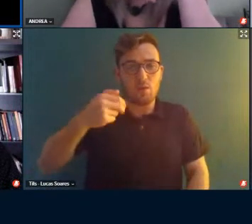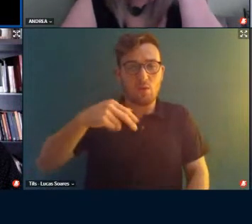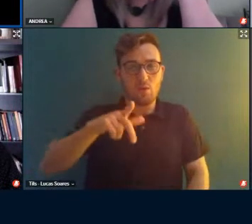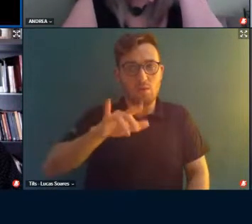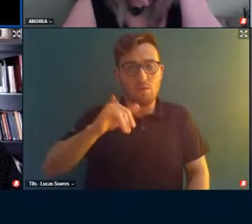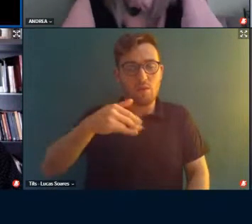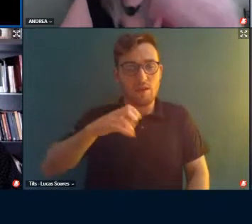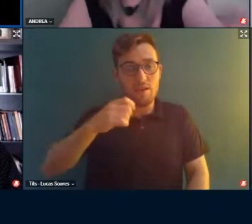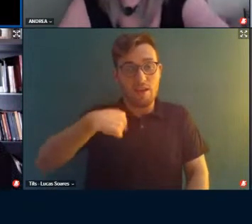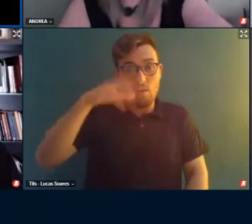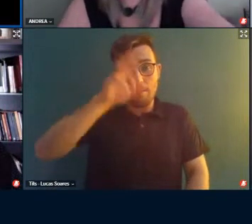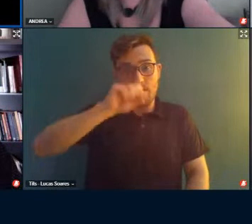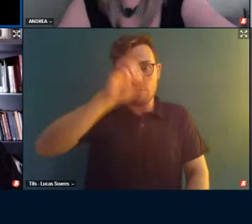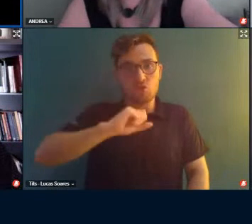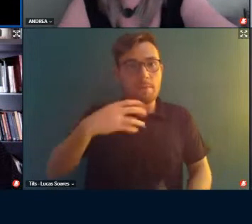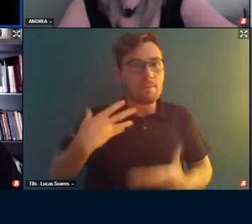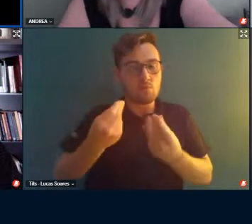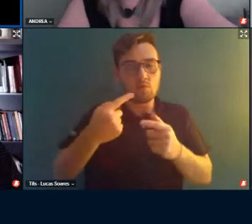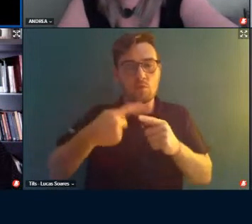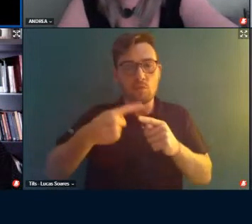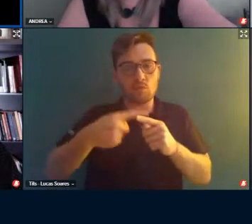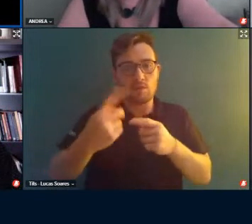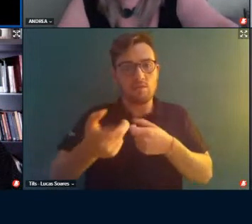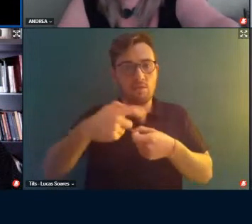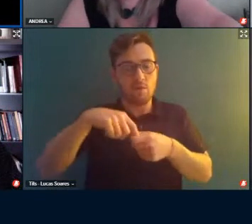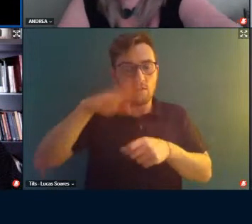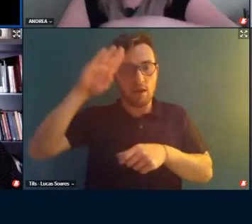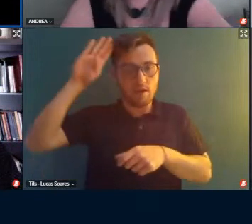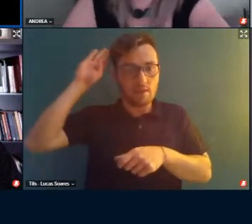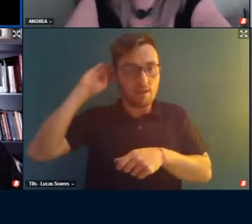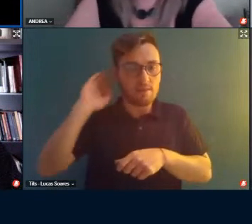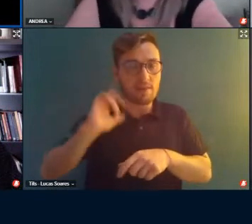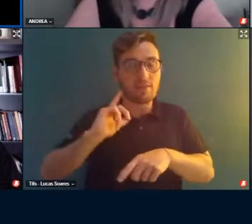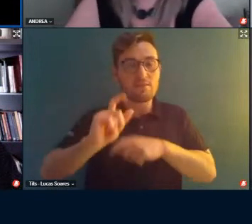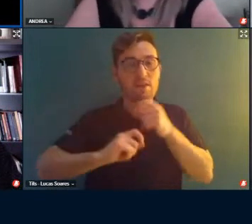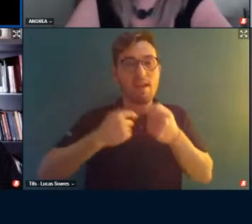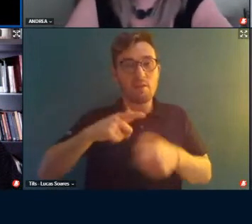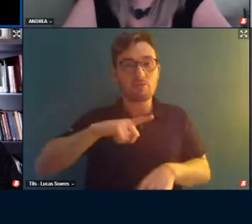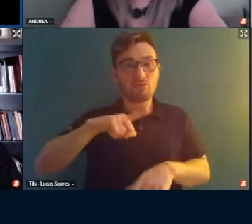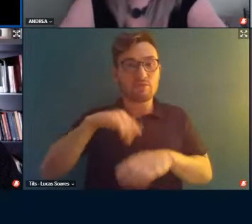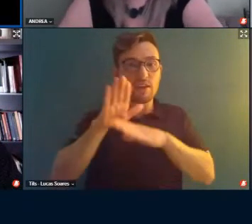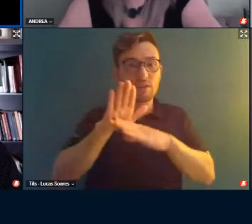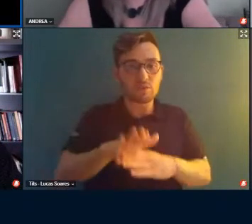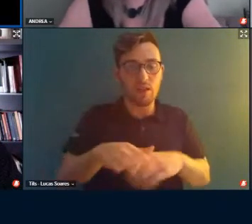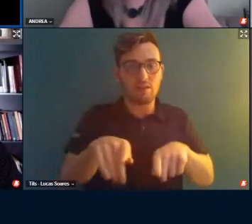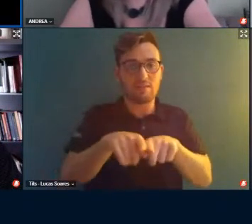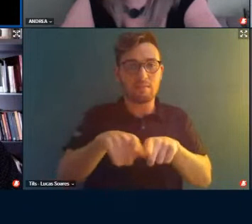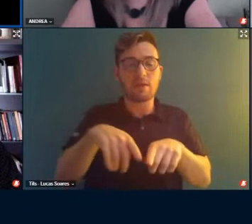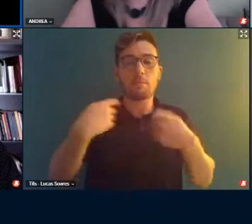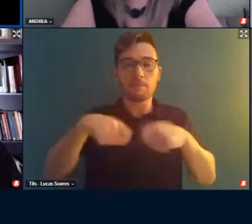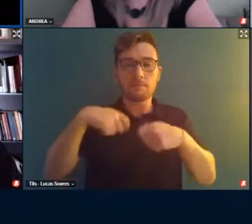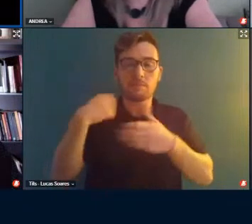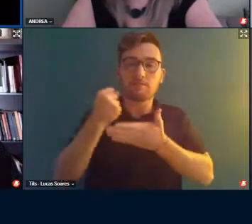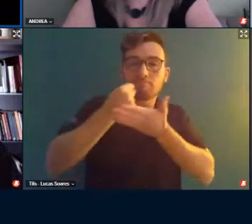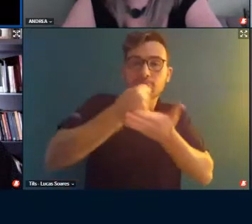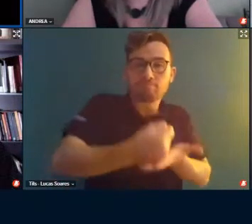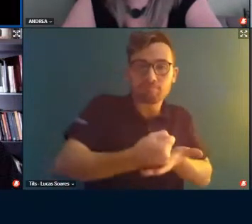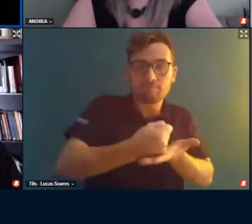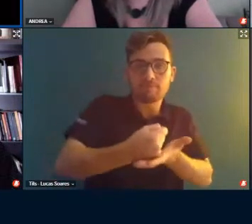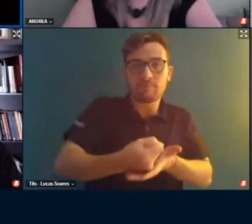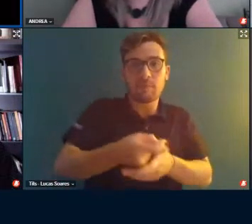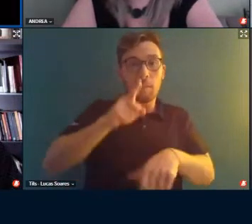aprender porque o retorno acadêmico que me trouxe, porque eu tive que ajudar, eu tive que auxiliar. Então, quando a